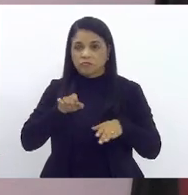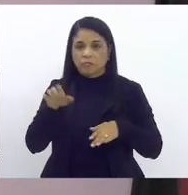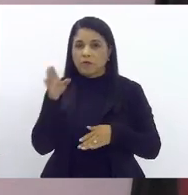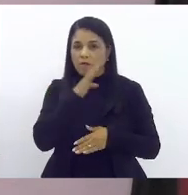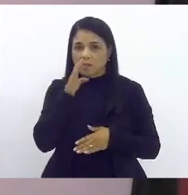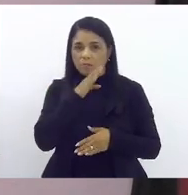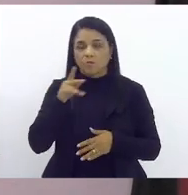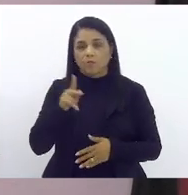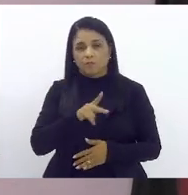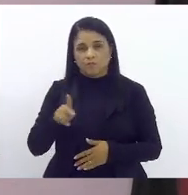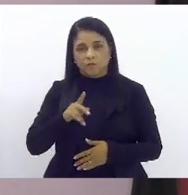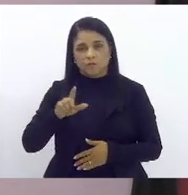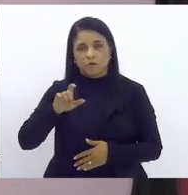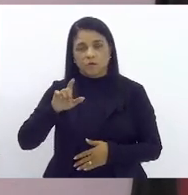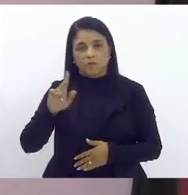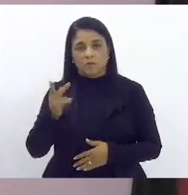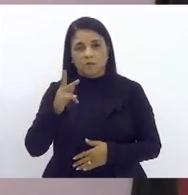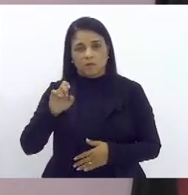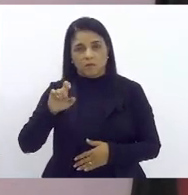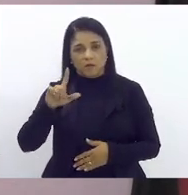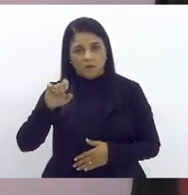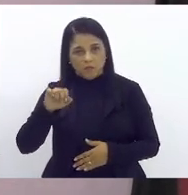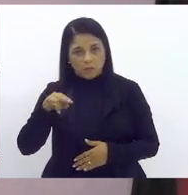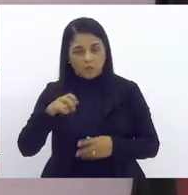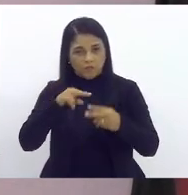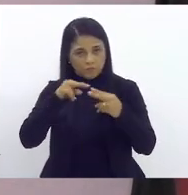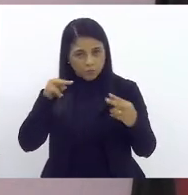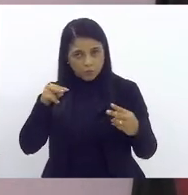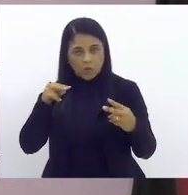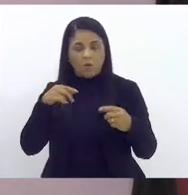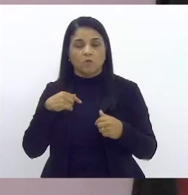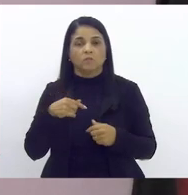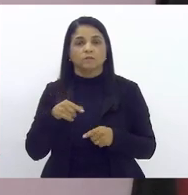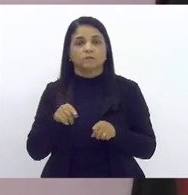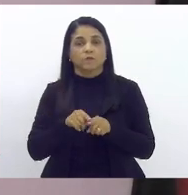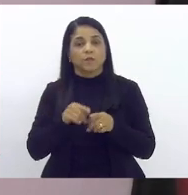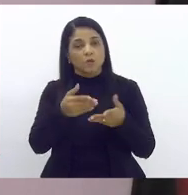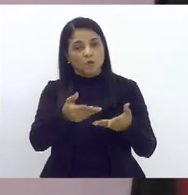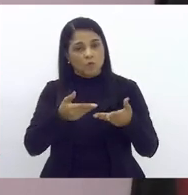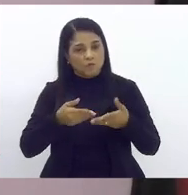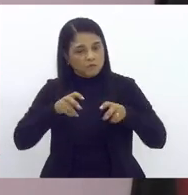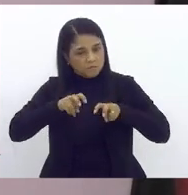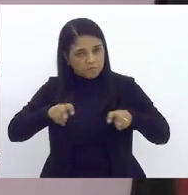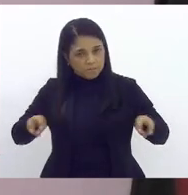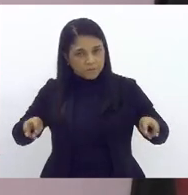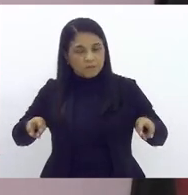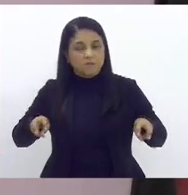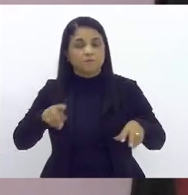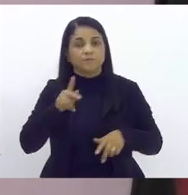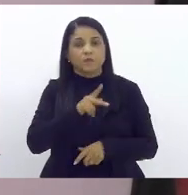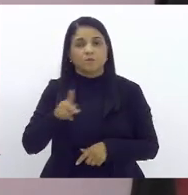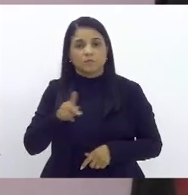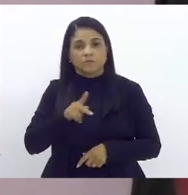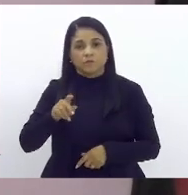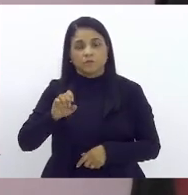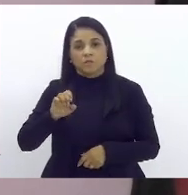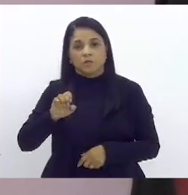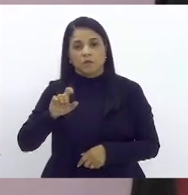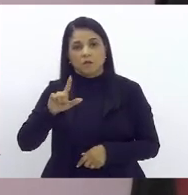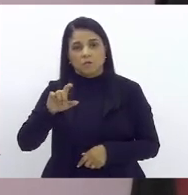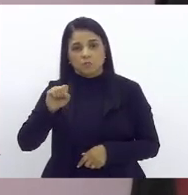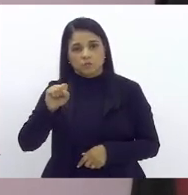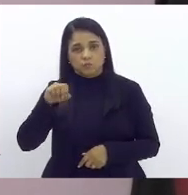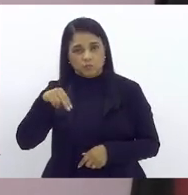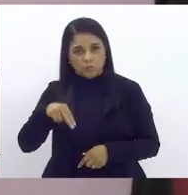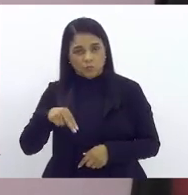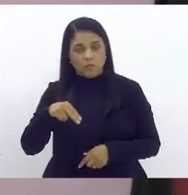O professor Heleno está virtual, está aí conosco, mas quero convidar para sentar-se aqui à mesa conosco o professor